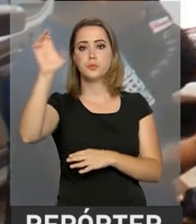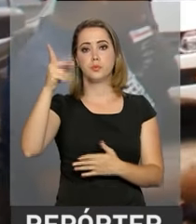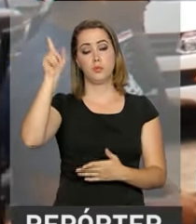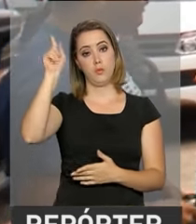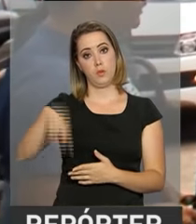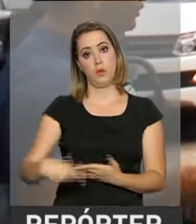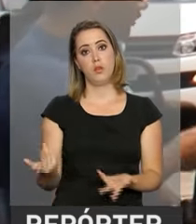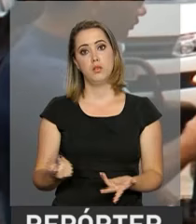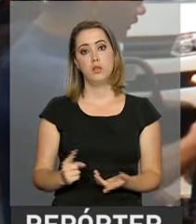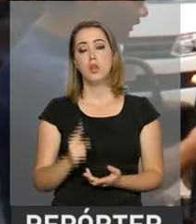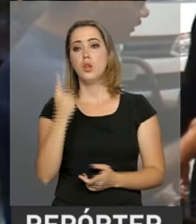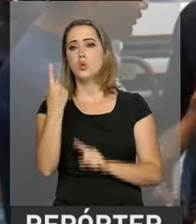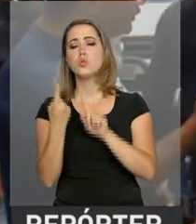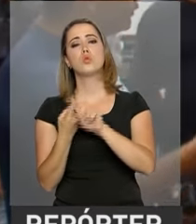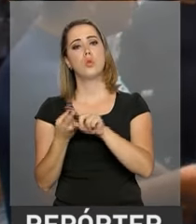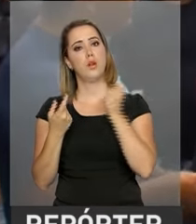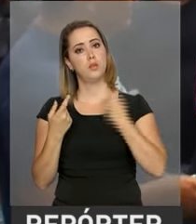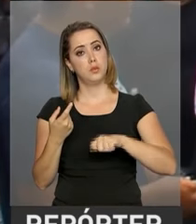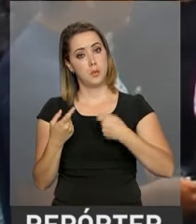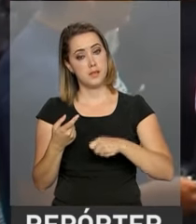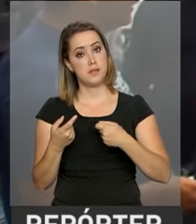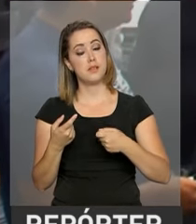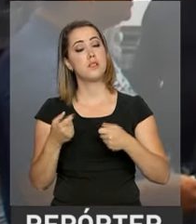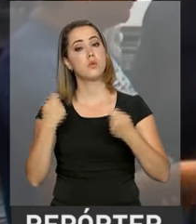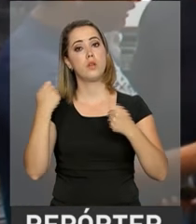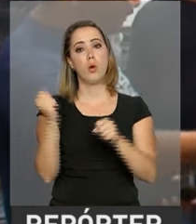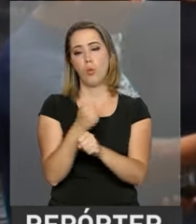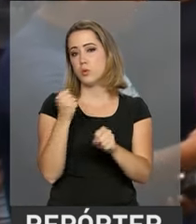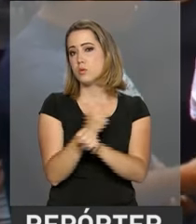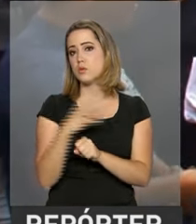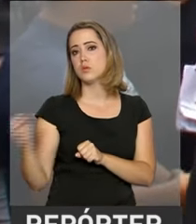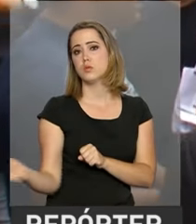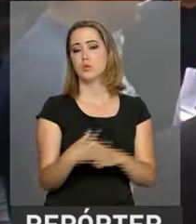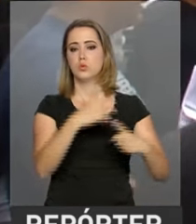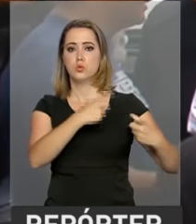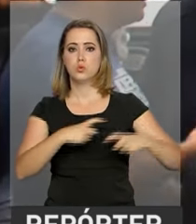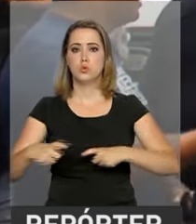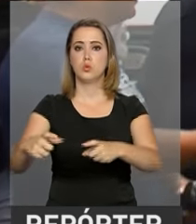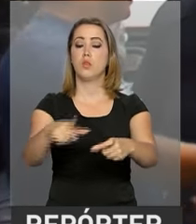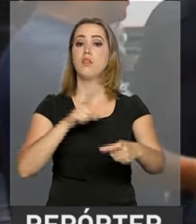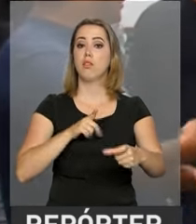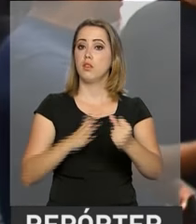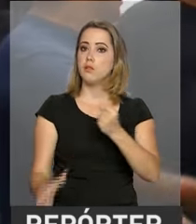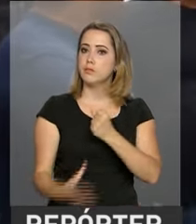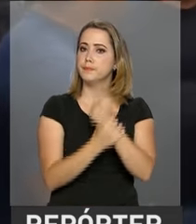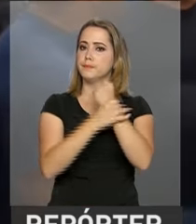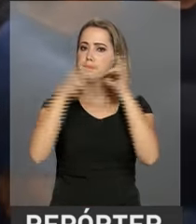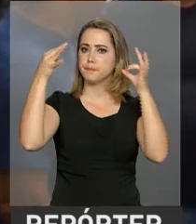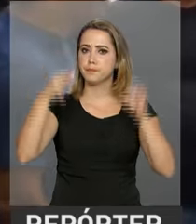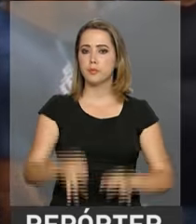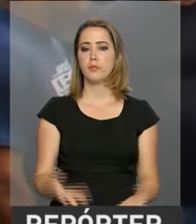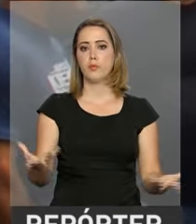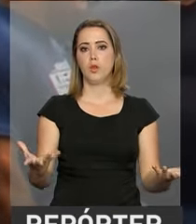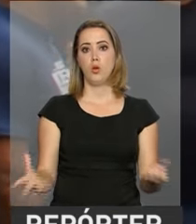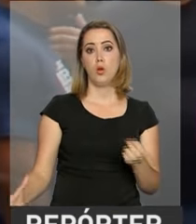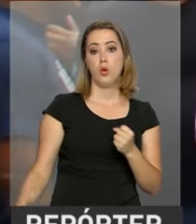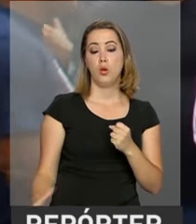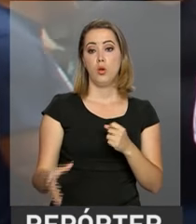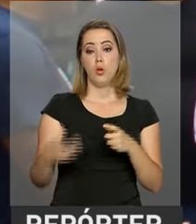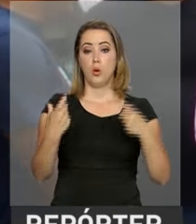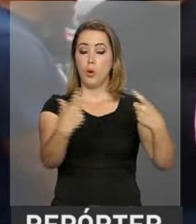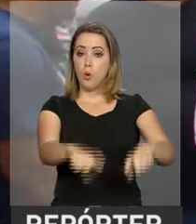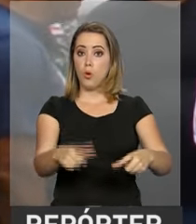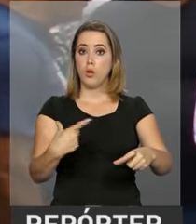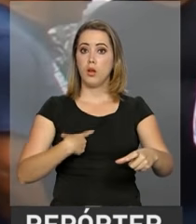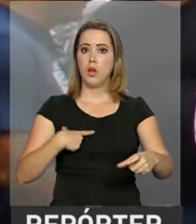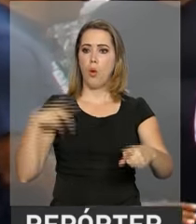um investimento, de um lado, na construção de novas unidades, unidades com segurança, unidades com bloqueadores de